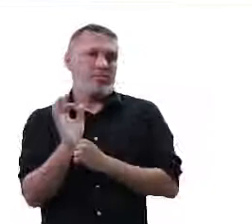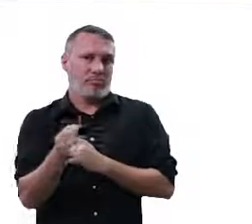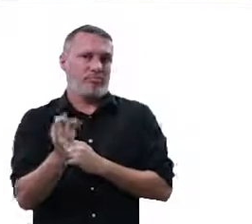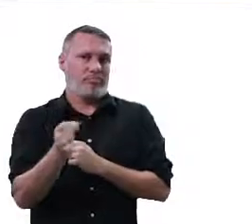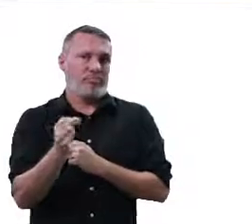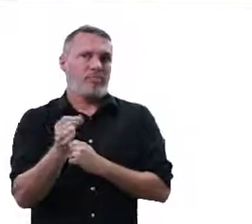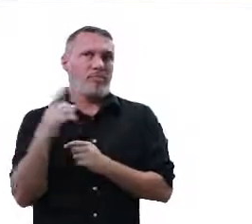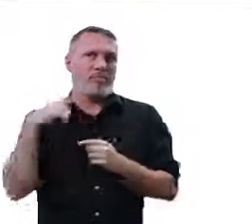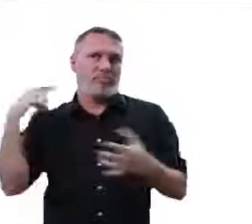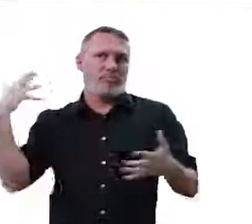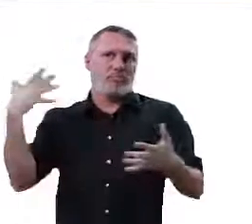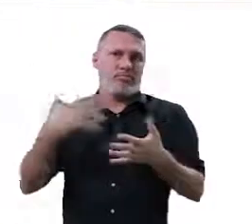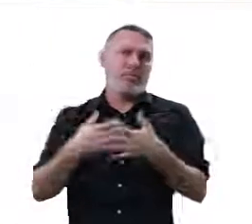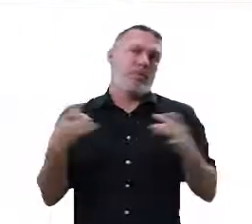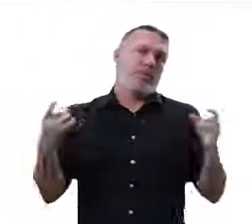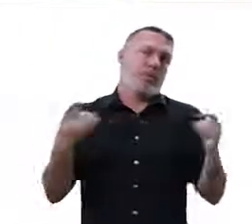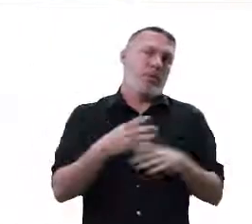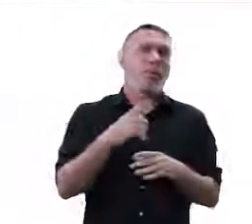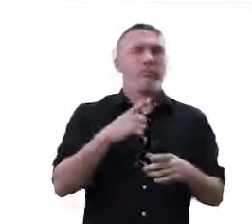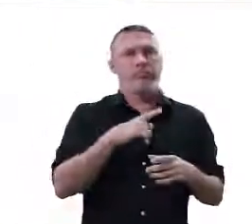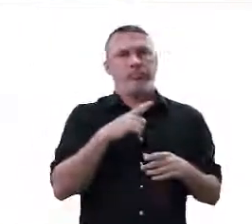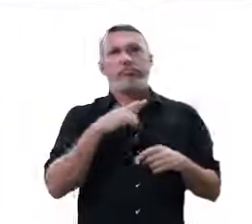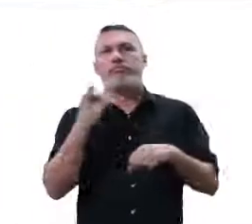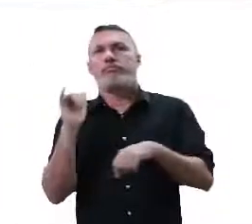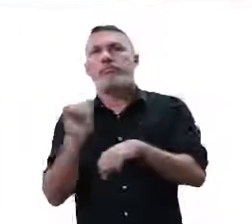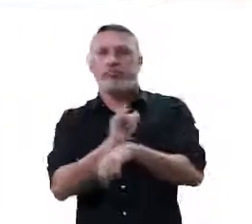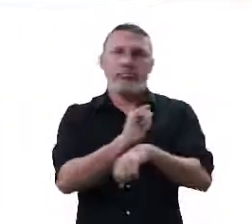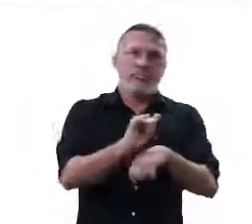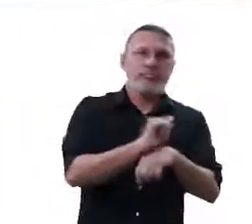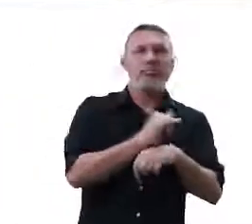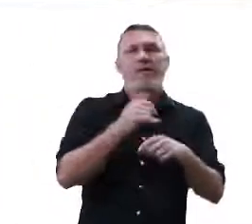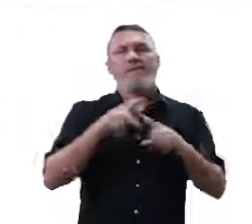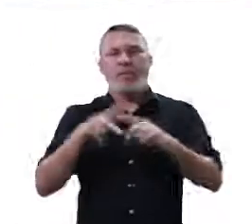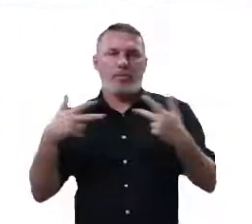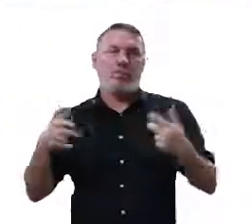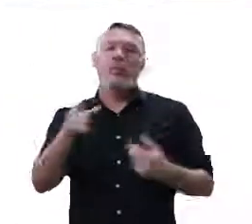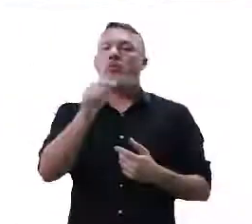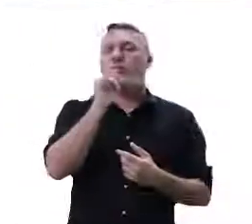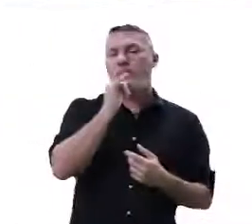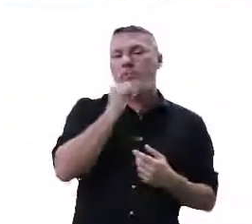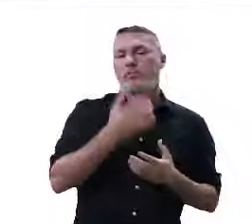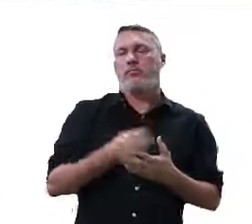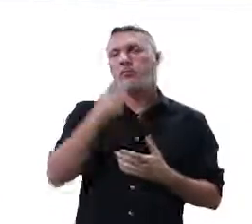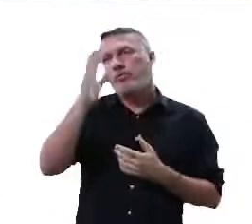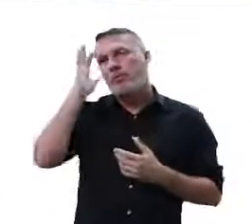sociedade. Em outros momentos, você tem ferramentas. Você imagina, por exemplo,